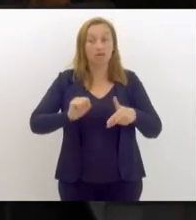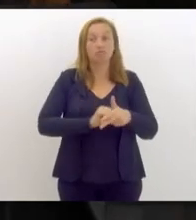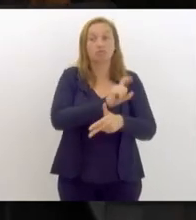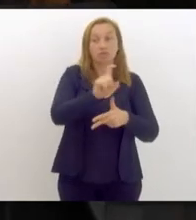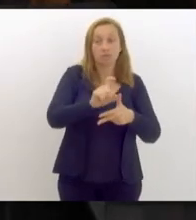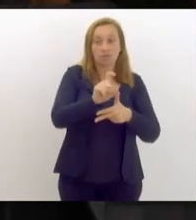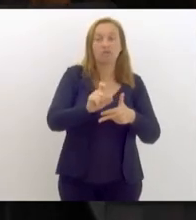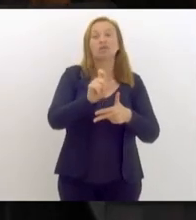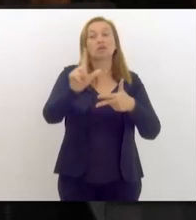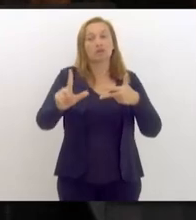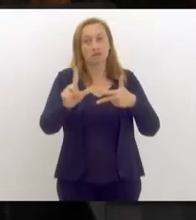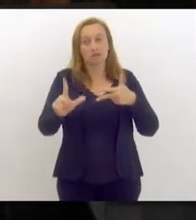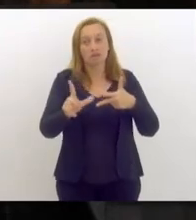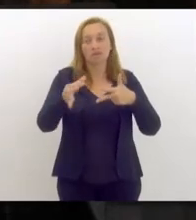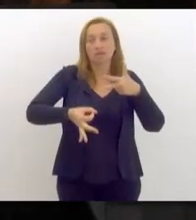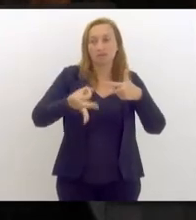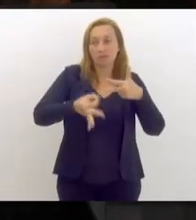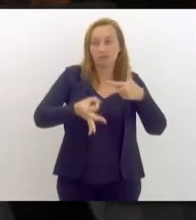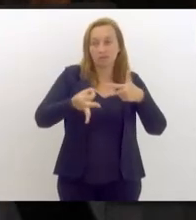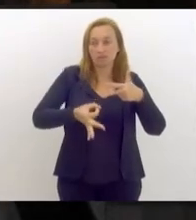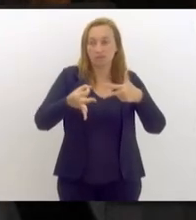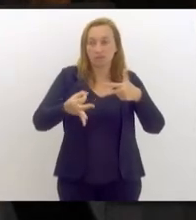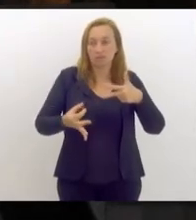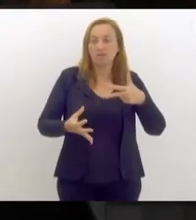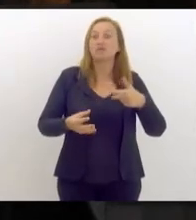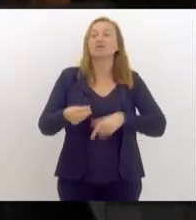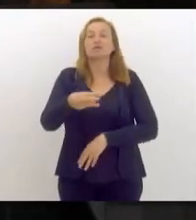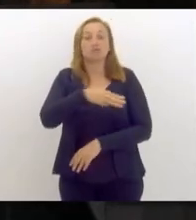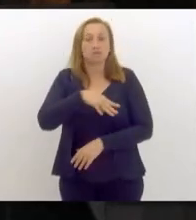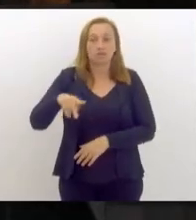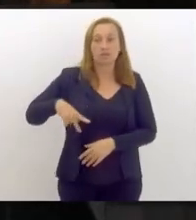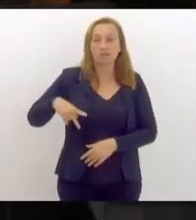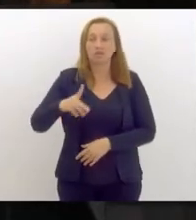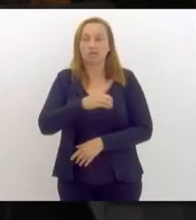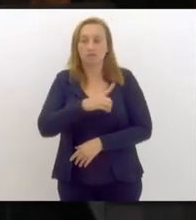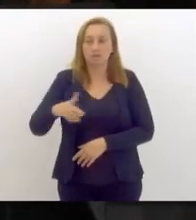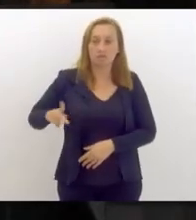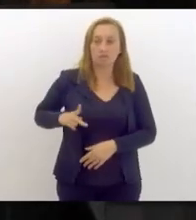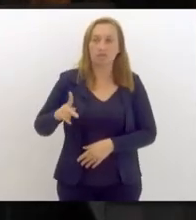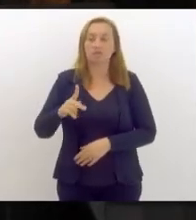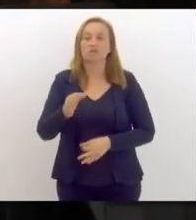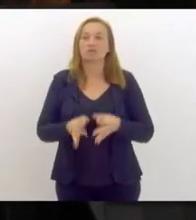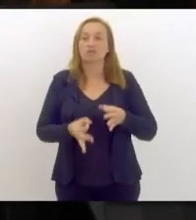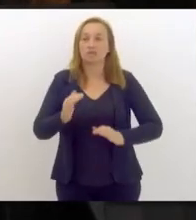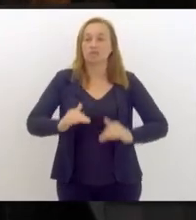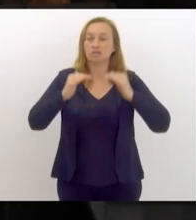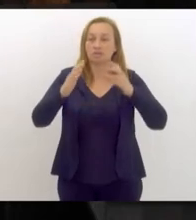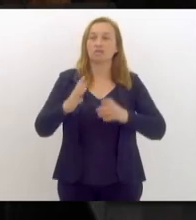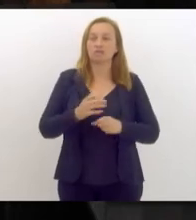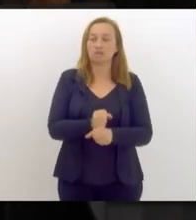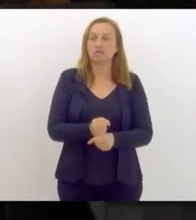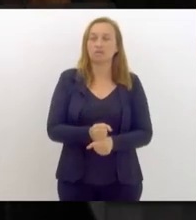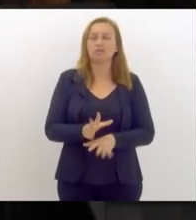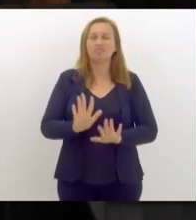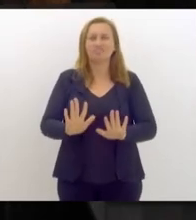legislativo com o judiciário com Ministério Público a defensoria e com tribunal de contatos